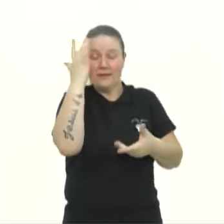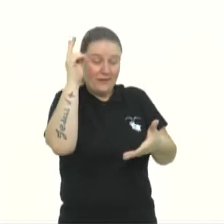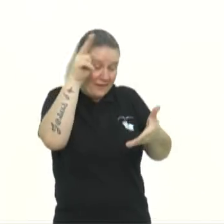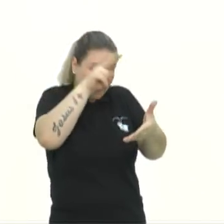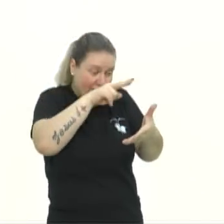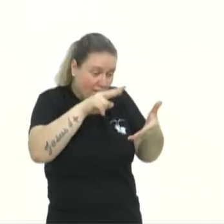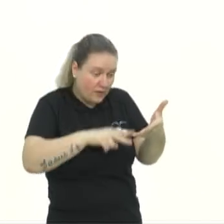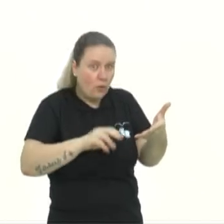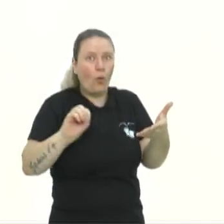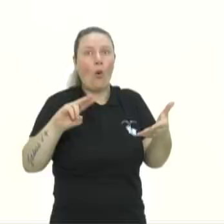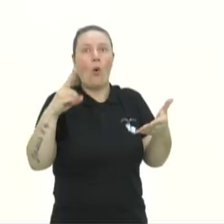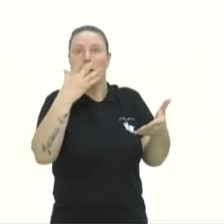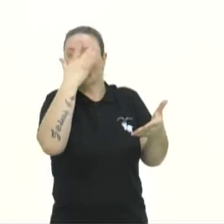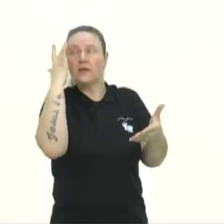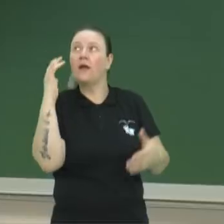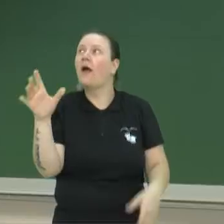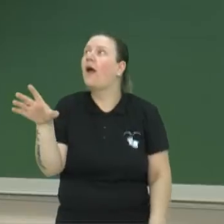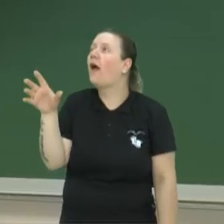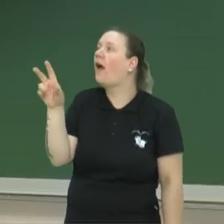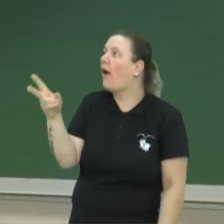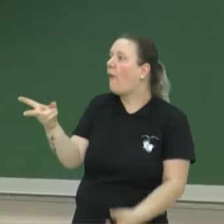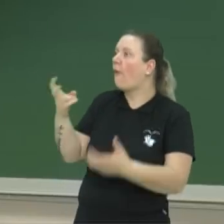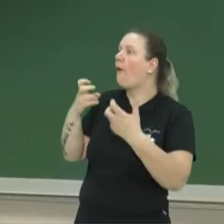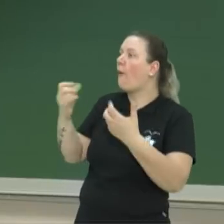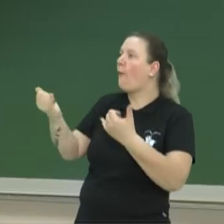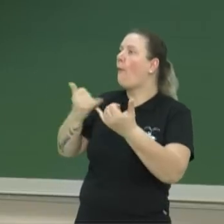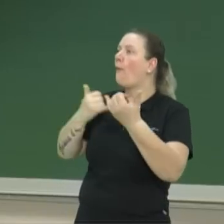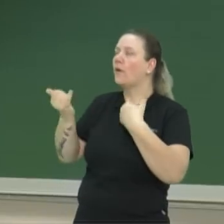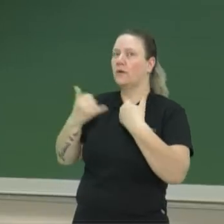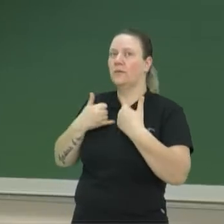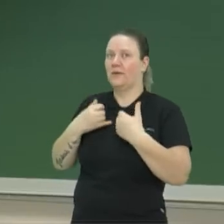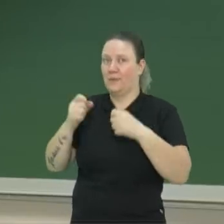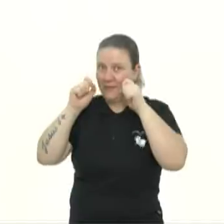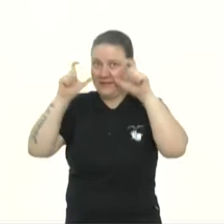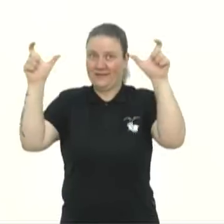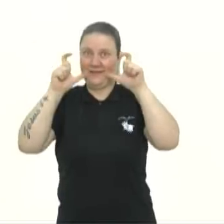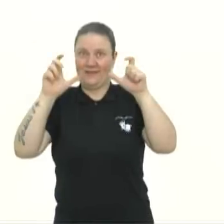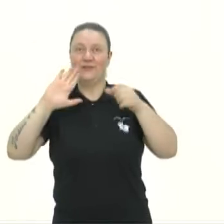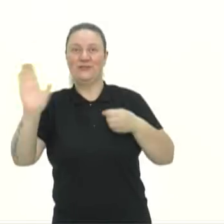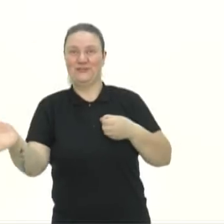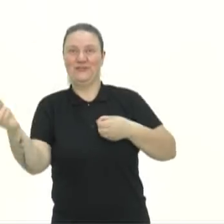ou ouvinte do causo? Qual é o fato? Preste atenção e já voltamos.